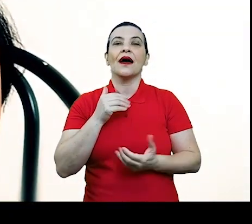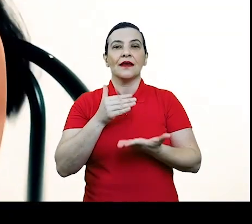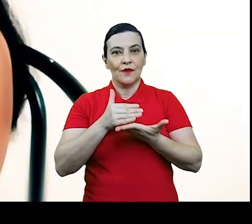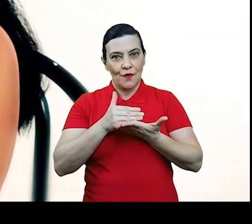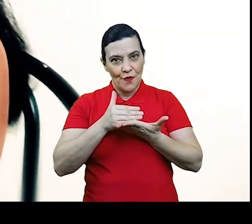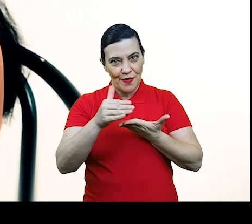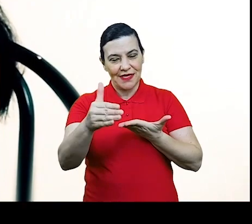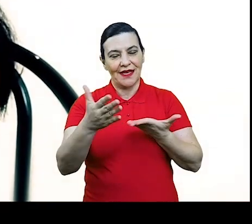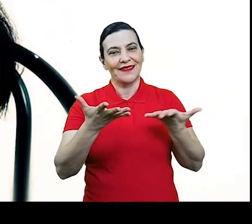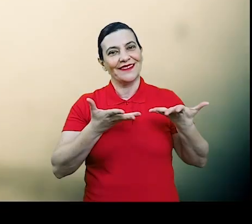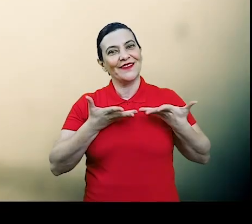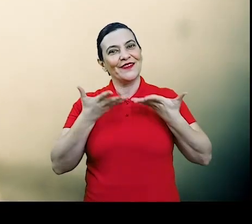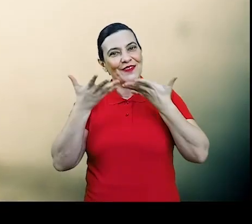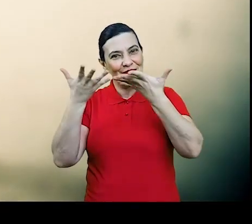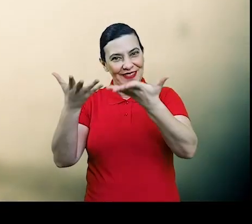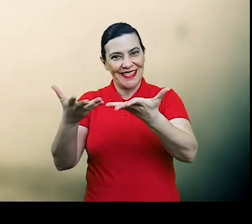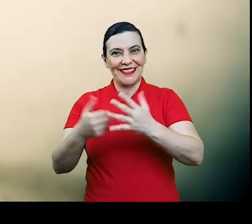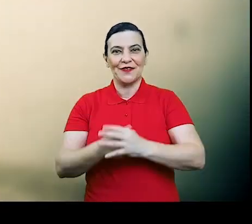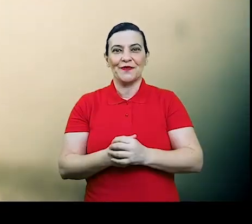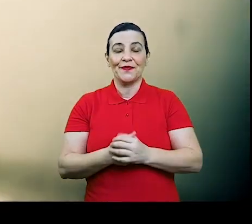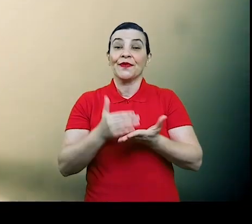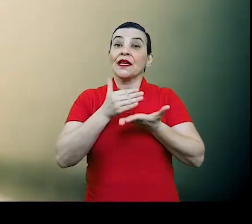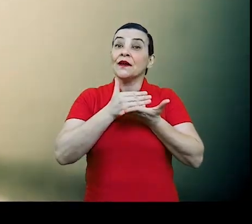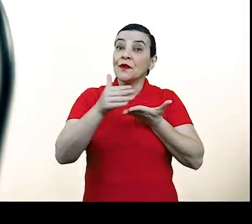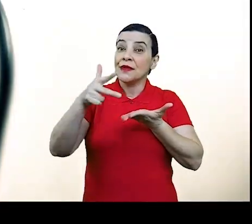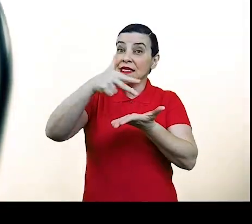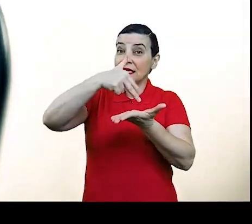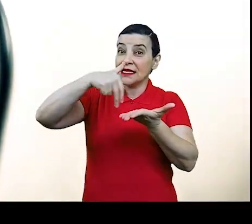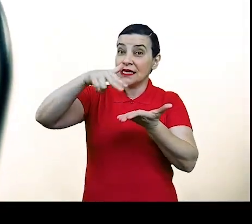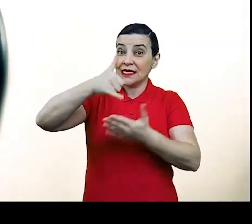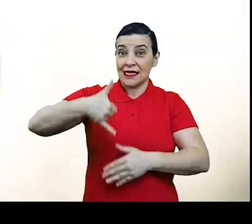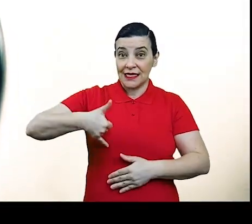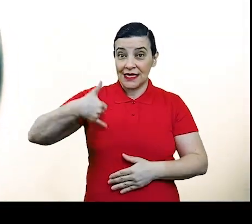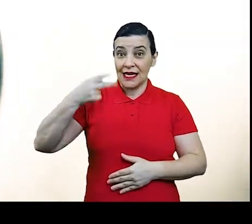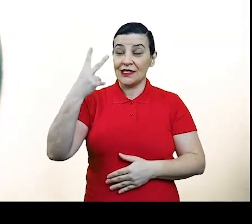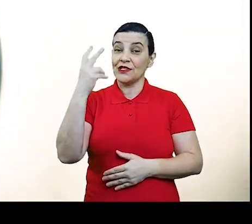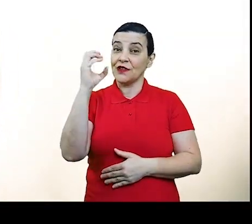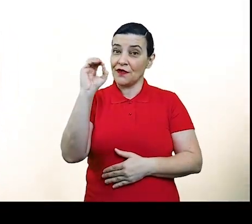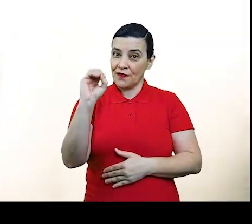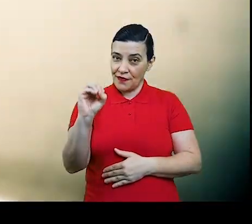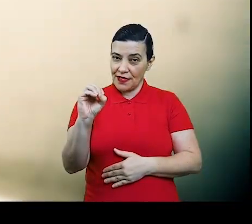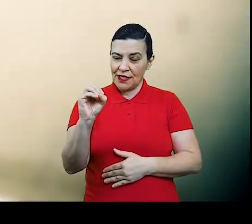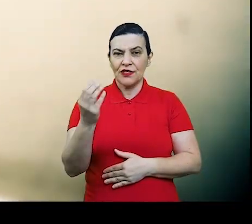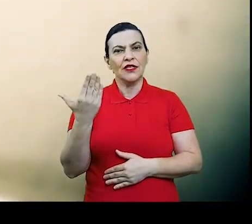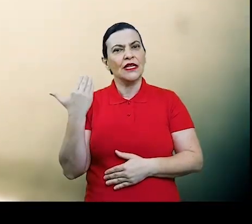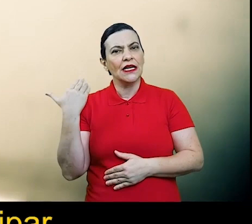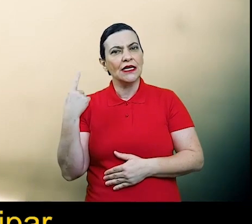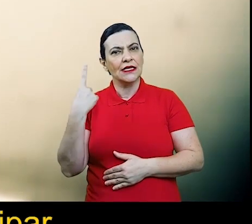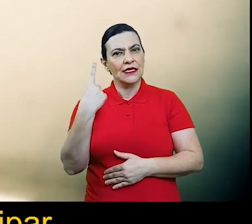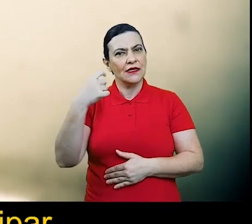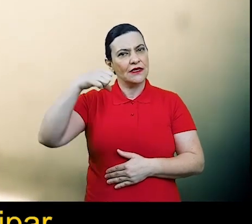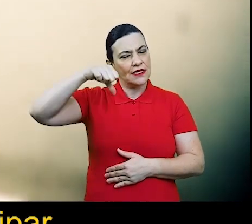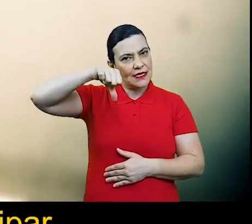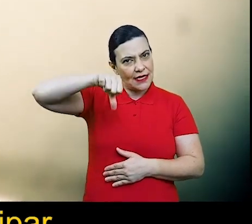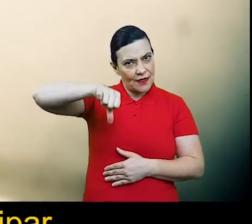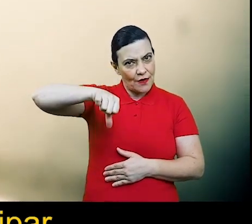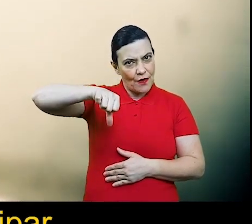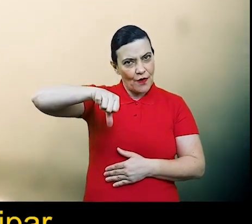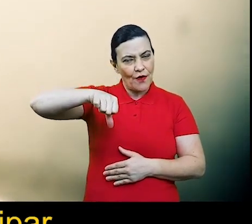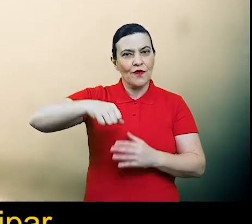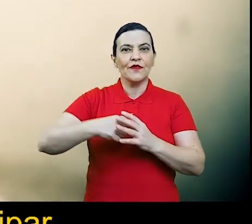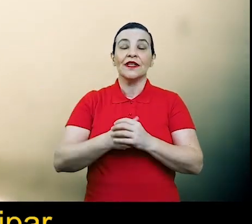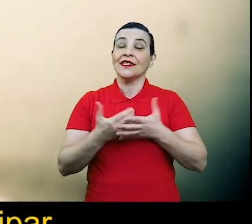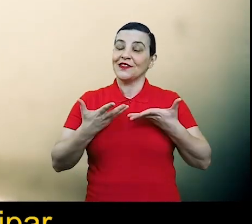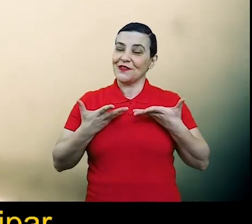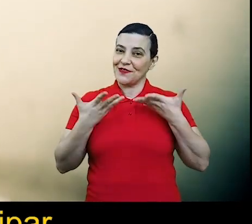quando a gente foi convidada, né? Eu comecei a dançar Carriçu com 20 anos de idade, que foi em 2019, quando a gente